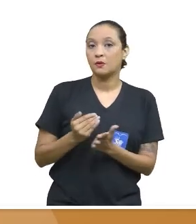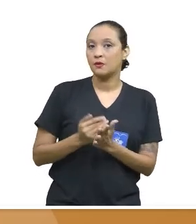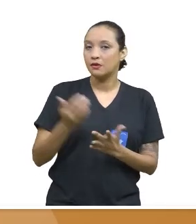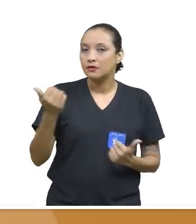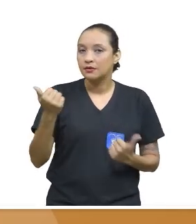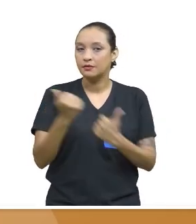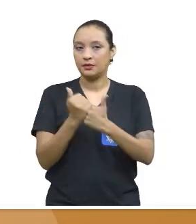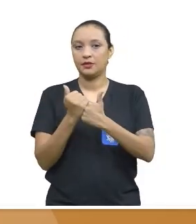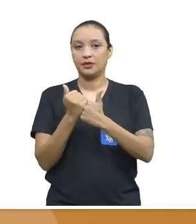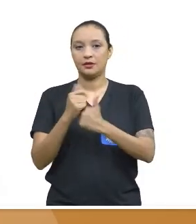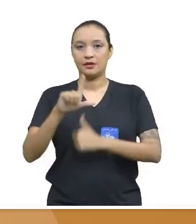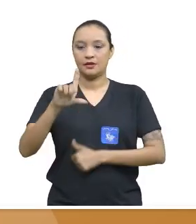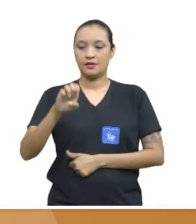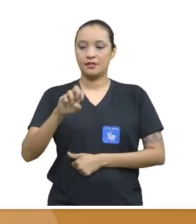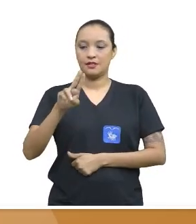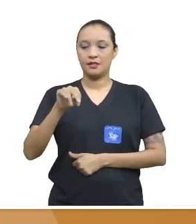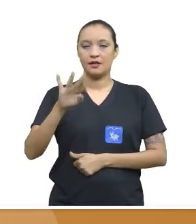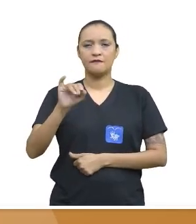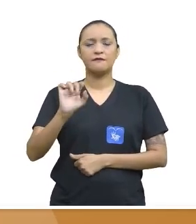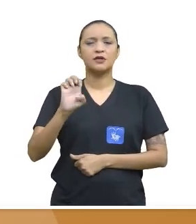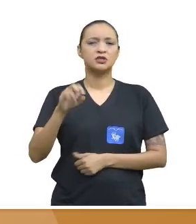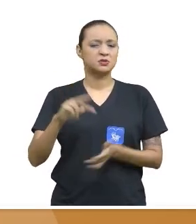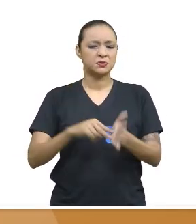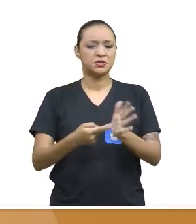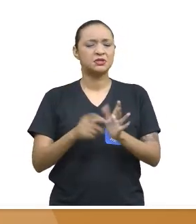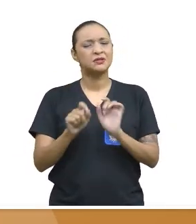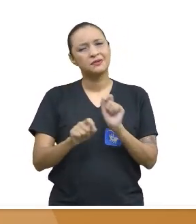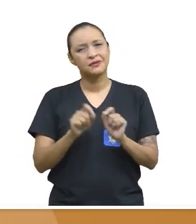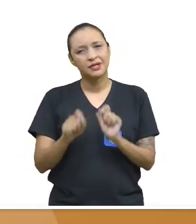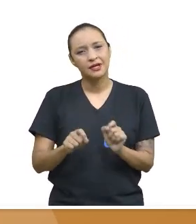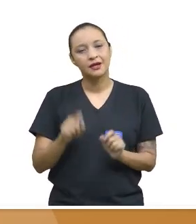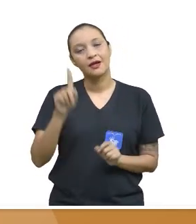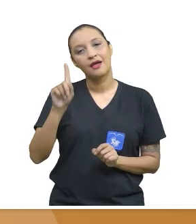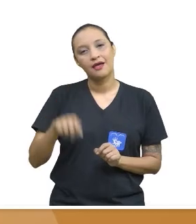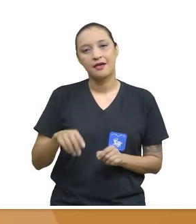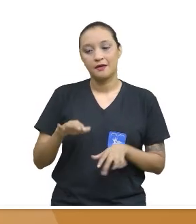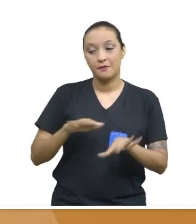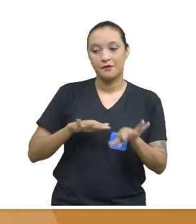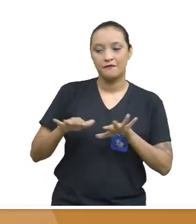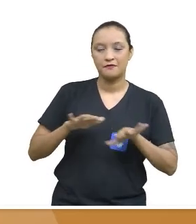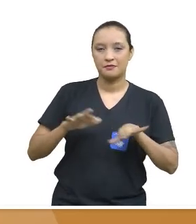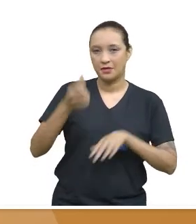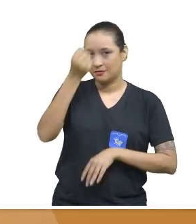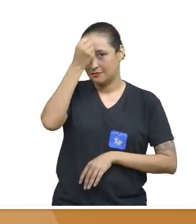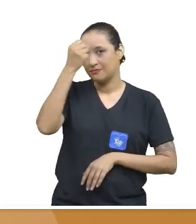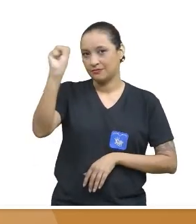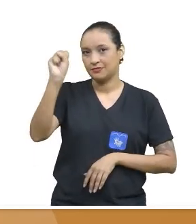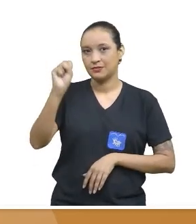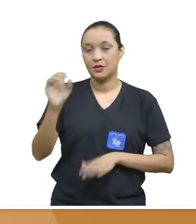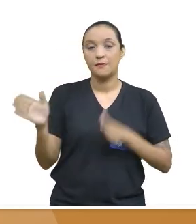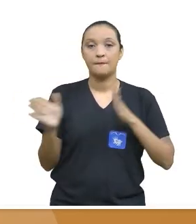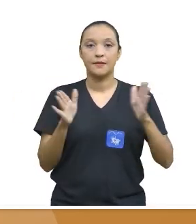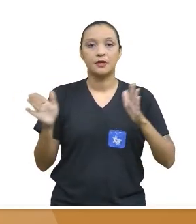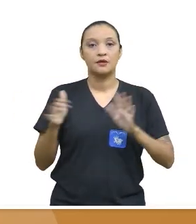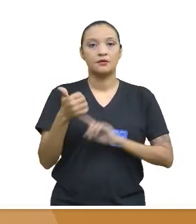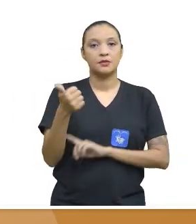levantes. O que são os levantes? São os movimentos de rebeldia. Entre 1817